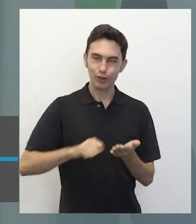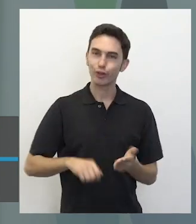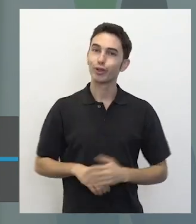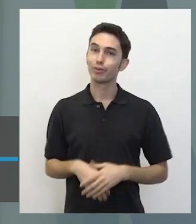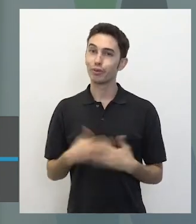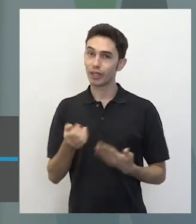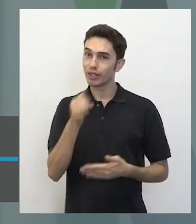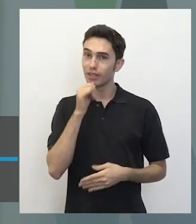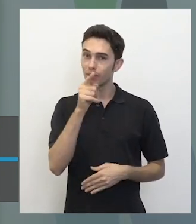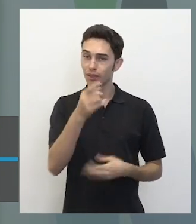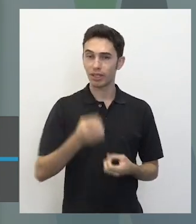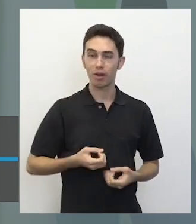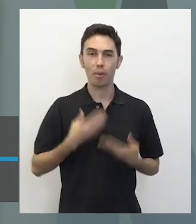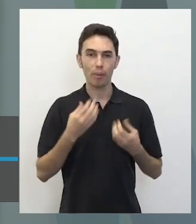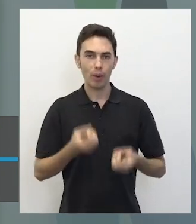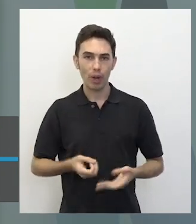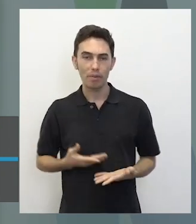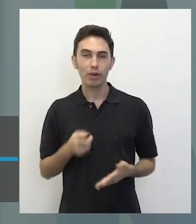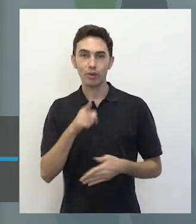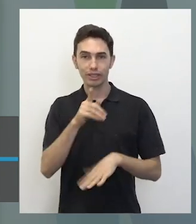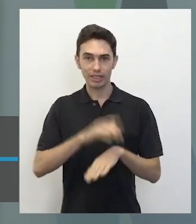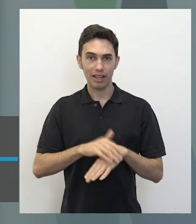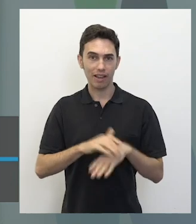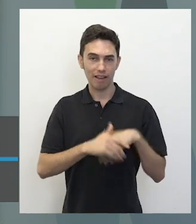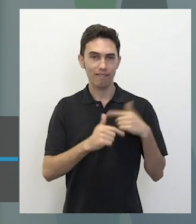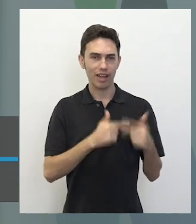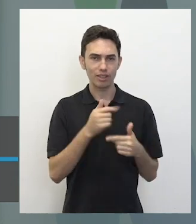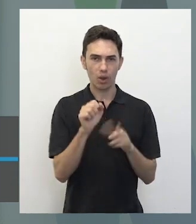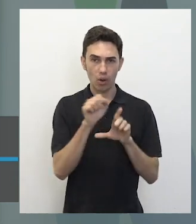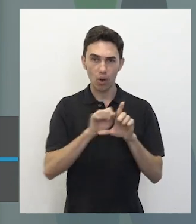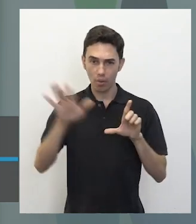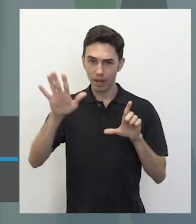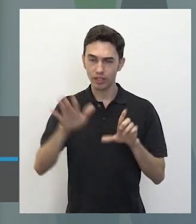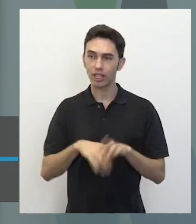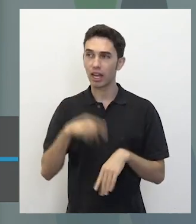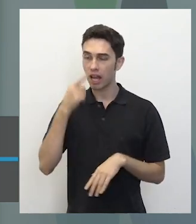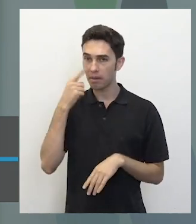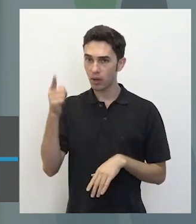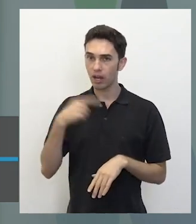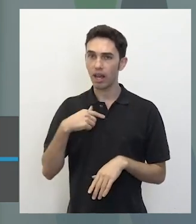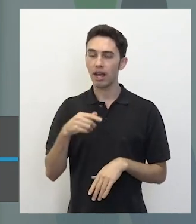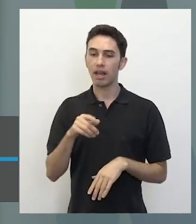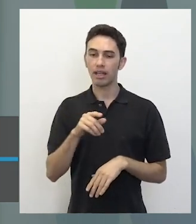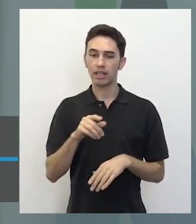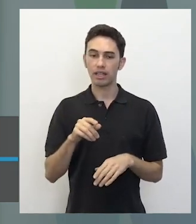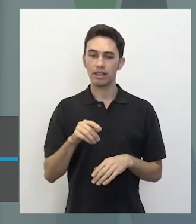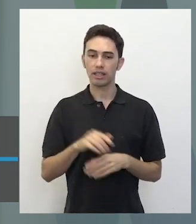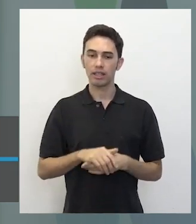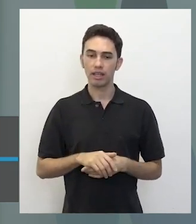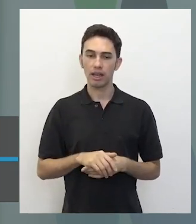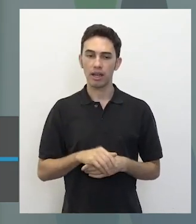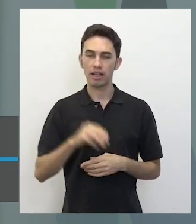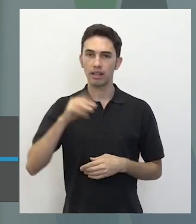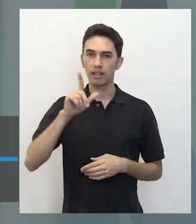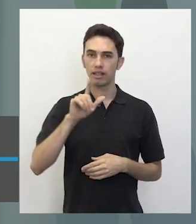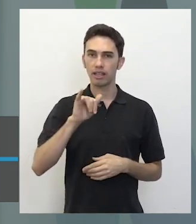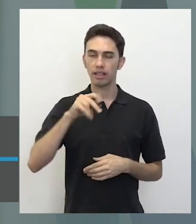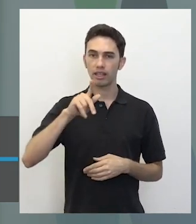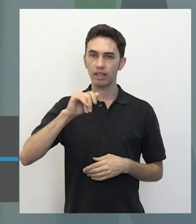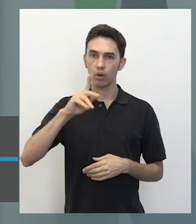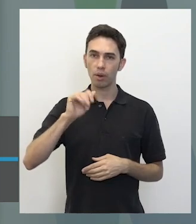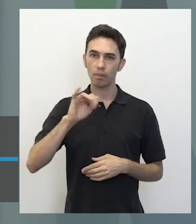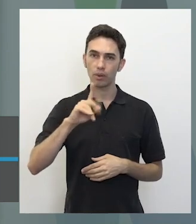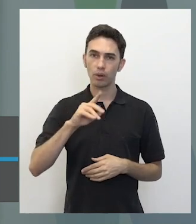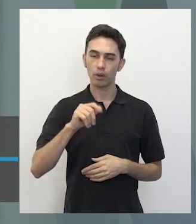algum poema, algum trabalho que você faz, compartilha com a gente, marca a gente lá, língua portuguesa, CMSP_EM, ou então